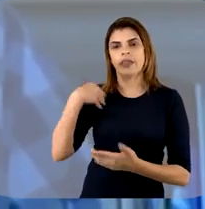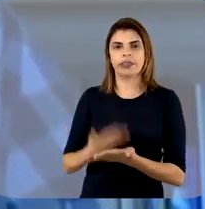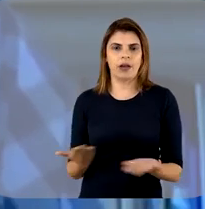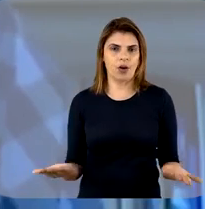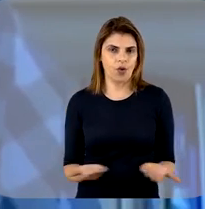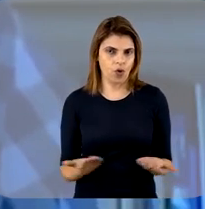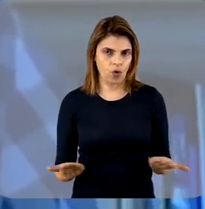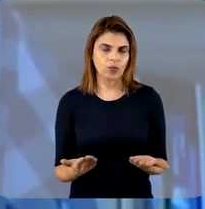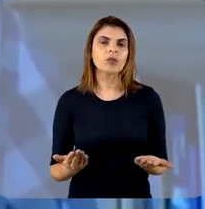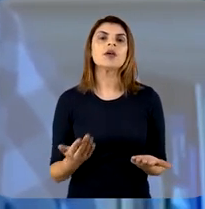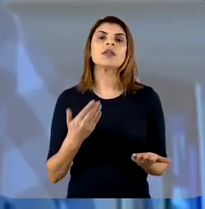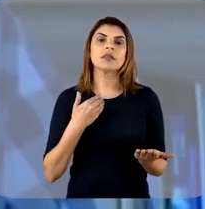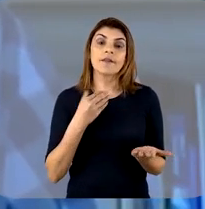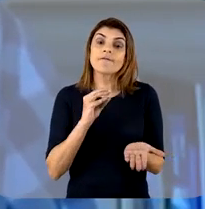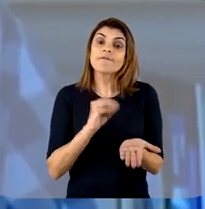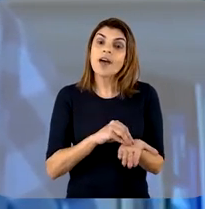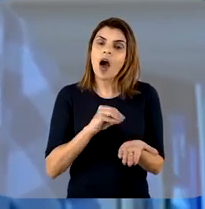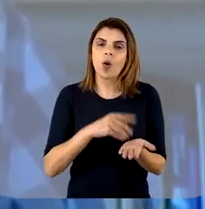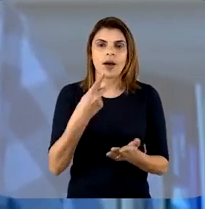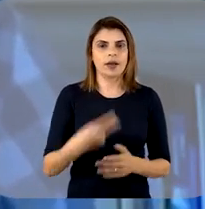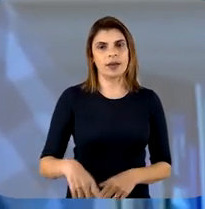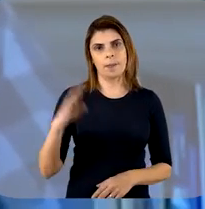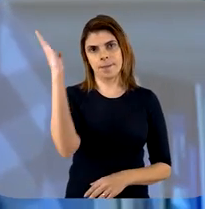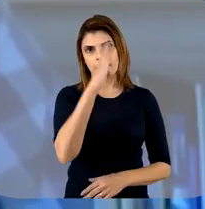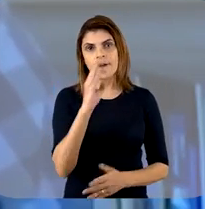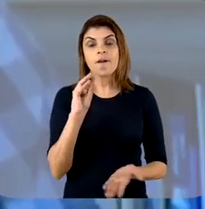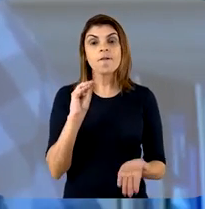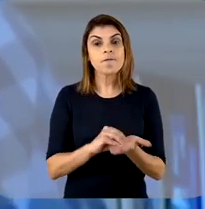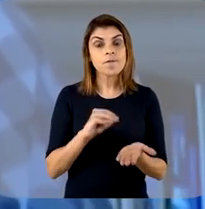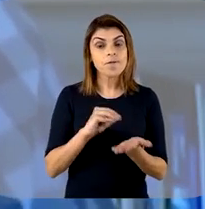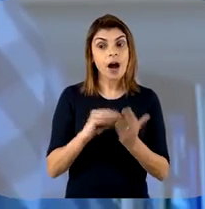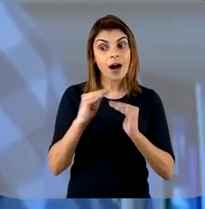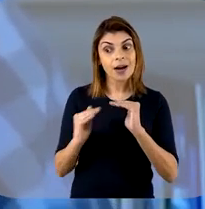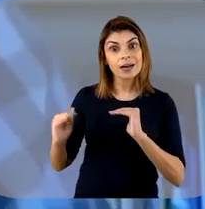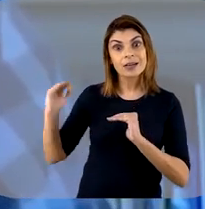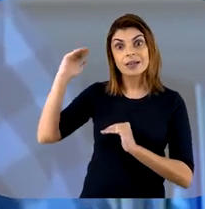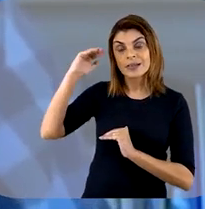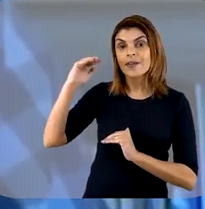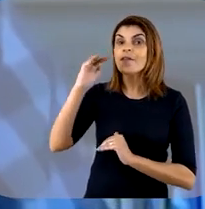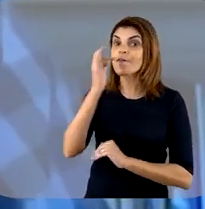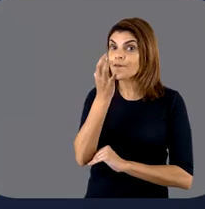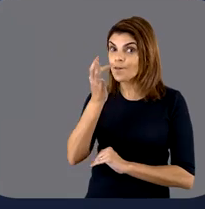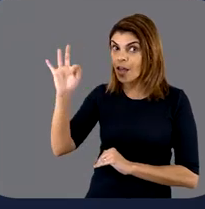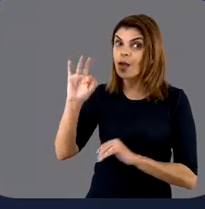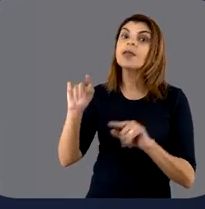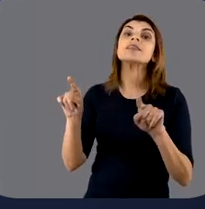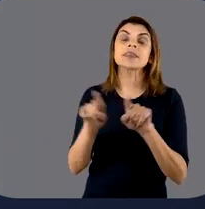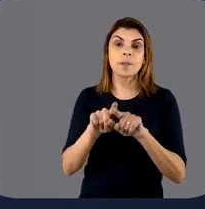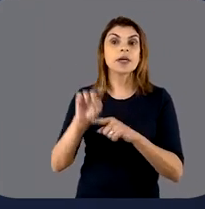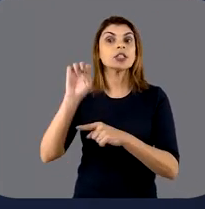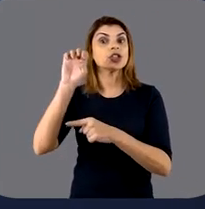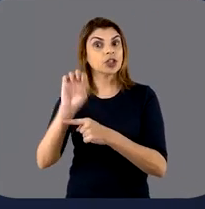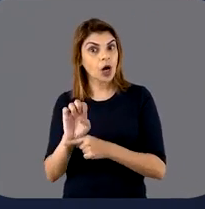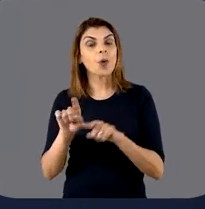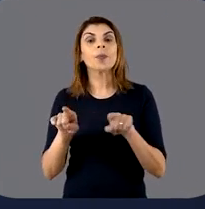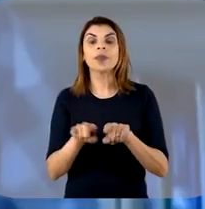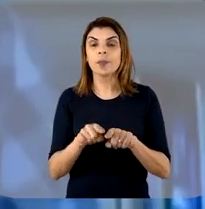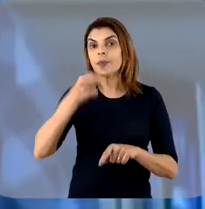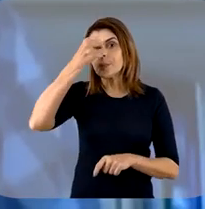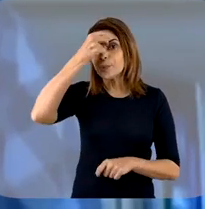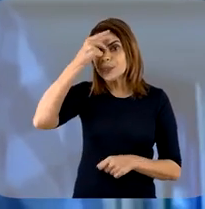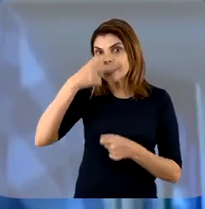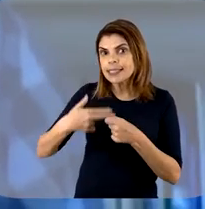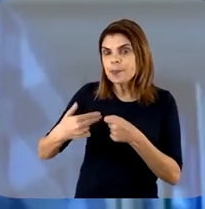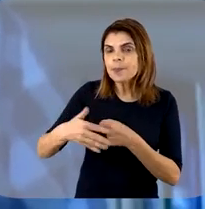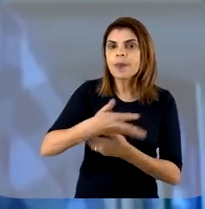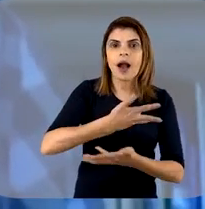está faltando no Brasil. Isso está faltando no nível federal, mas falta também no nível estadual e nível municipal.